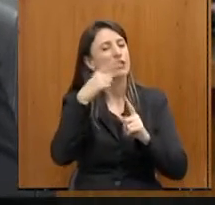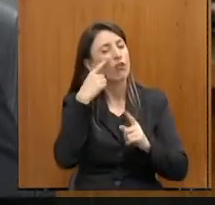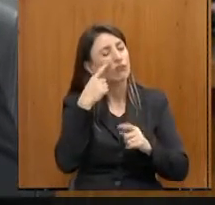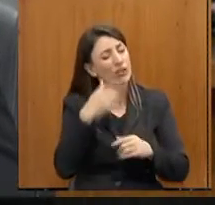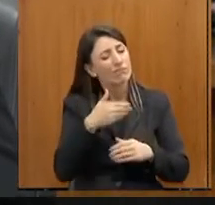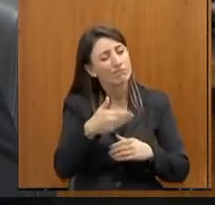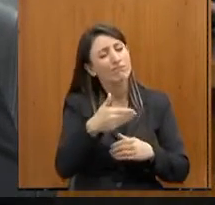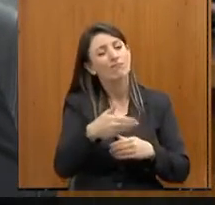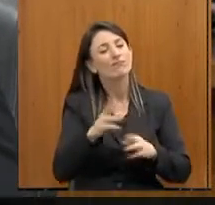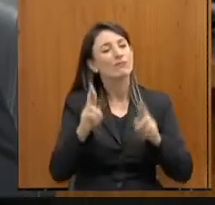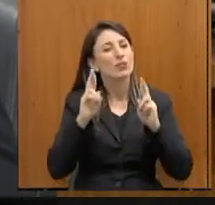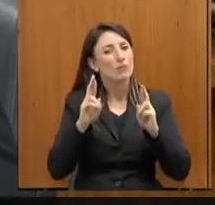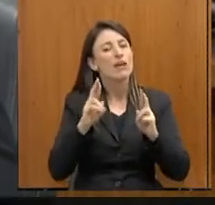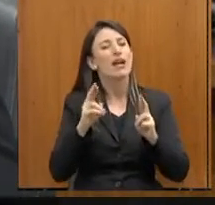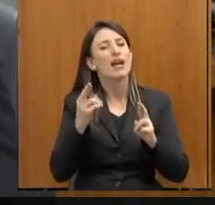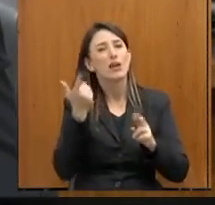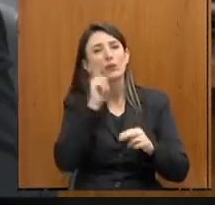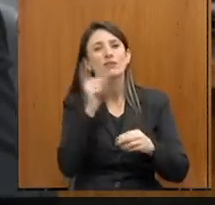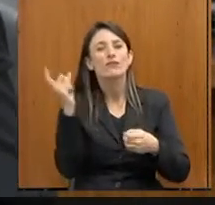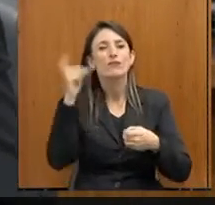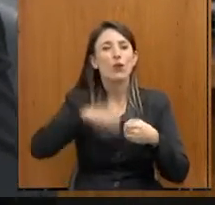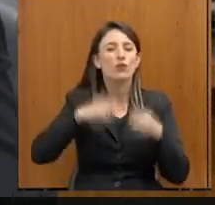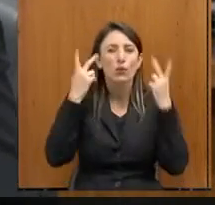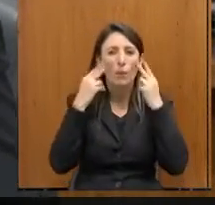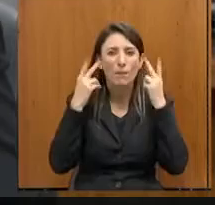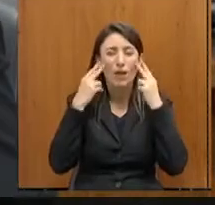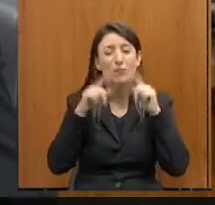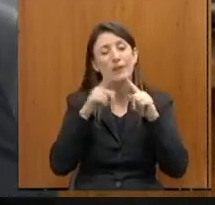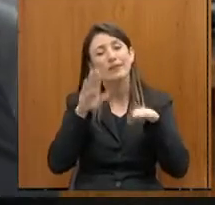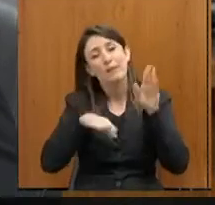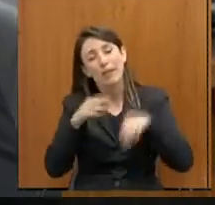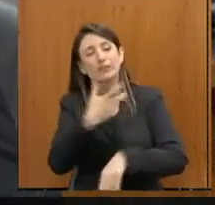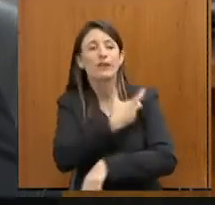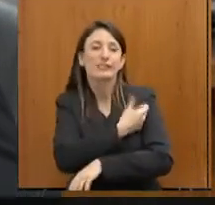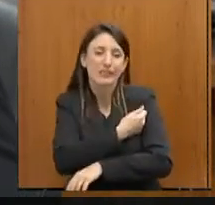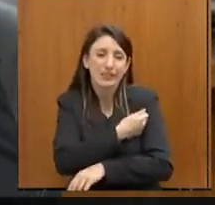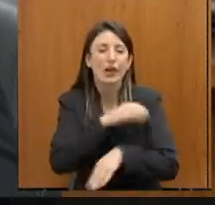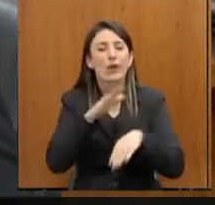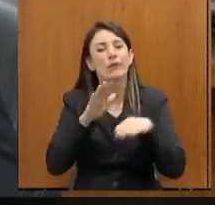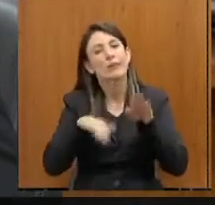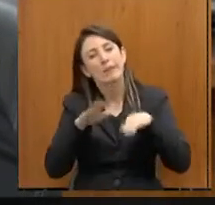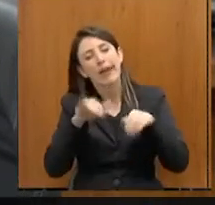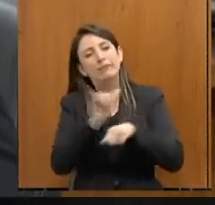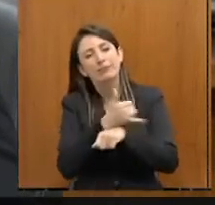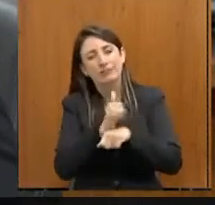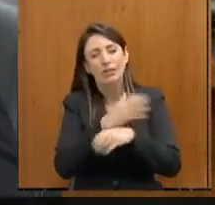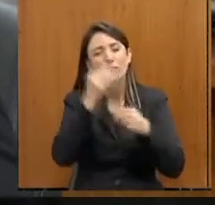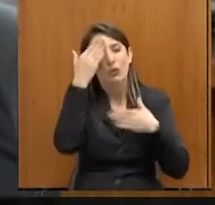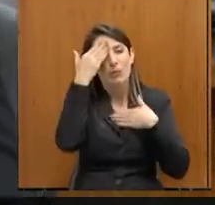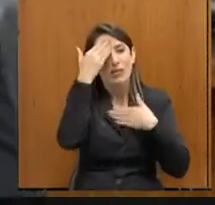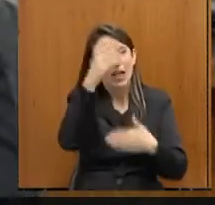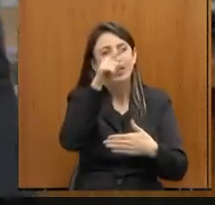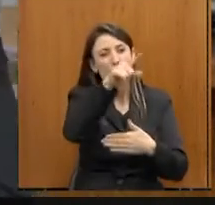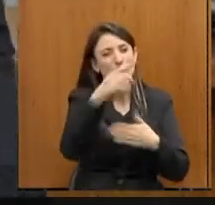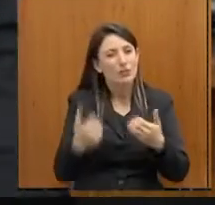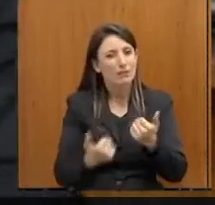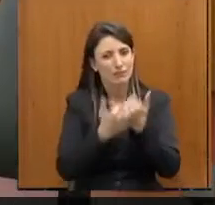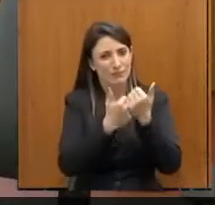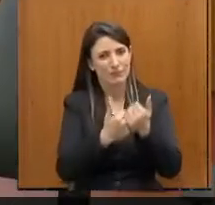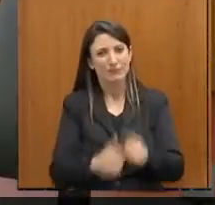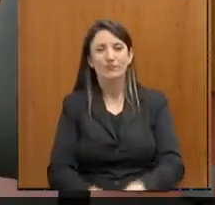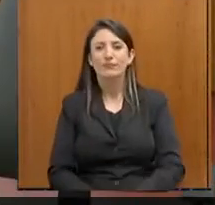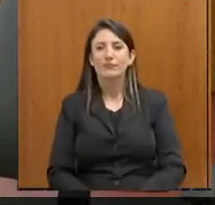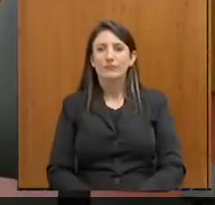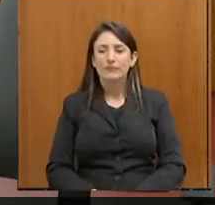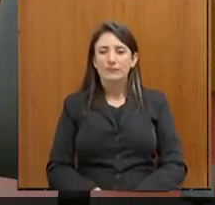isso normal Vamos aprender de vacinação vamos depender de várias ações e está no nosso apply obrigado por toda sua contribuição à